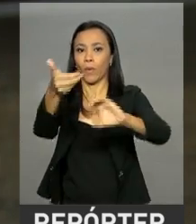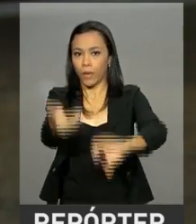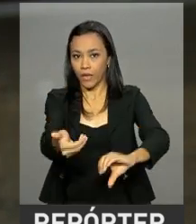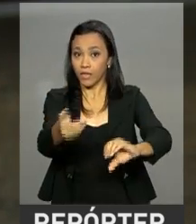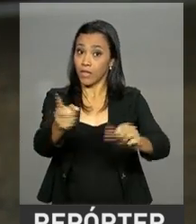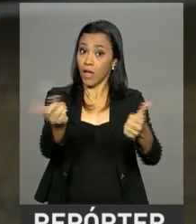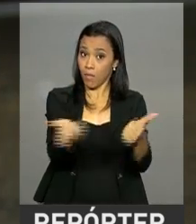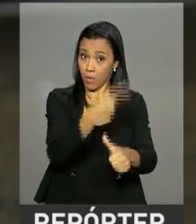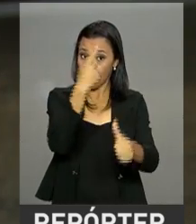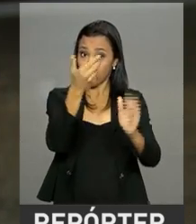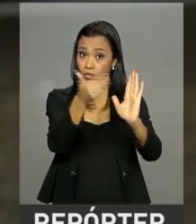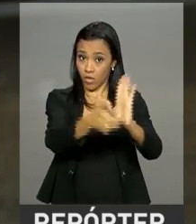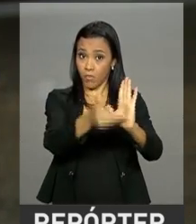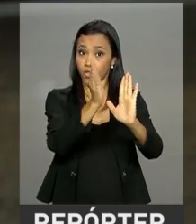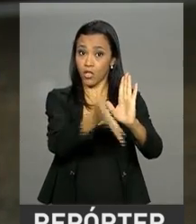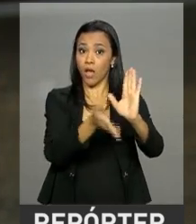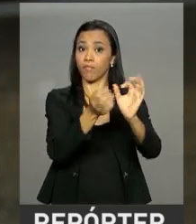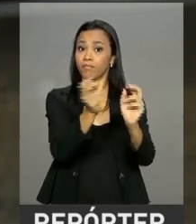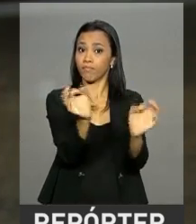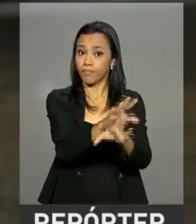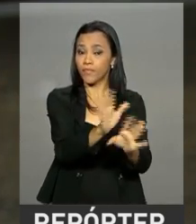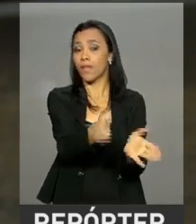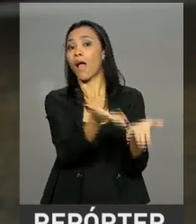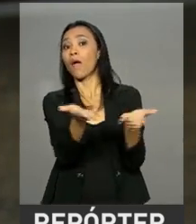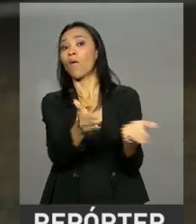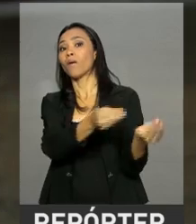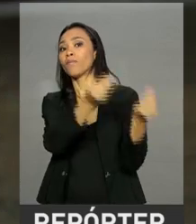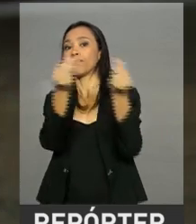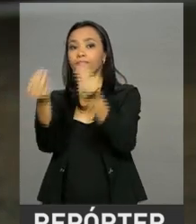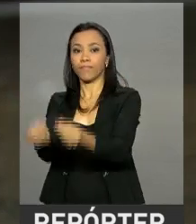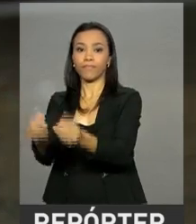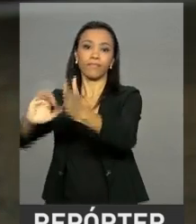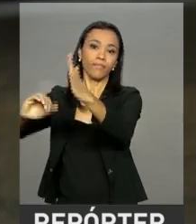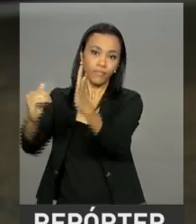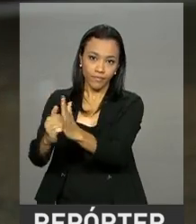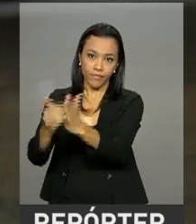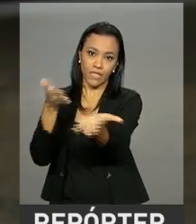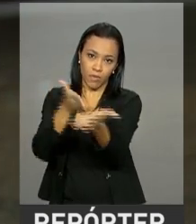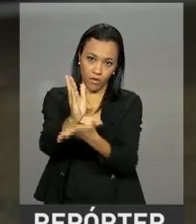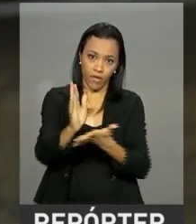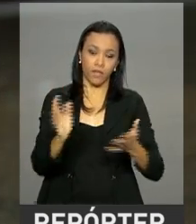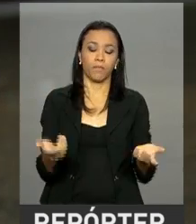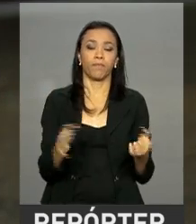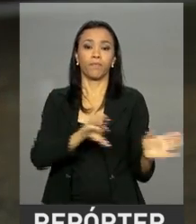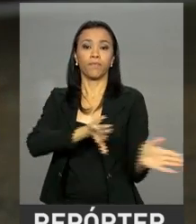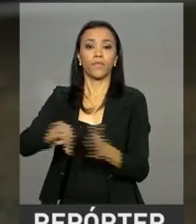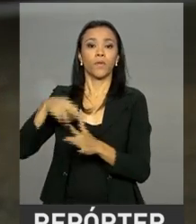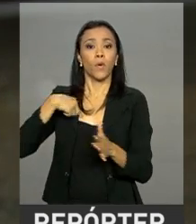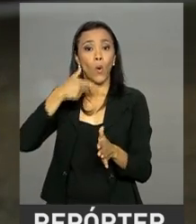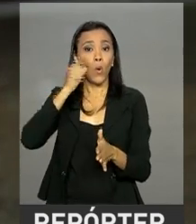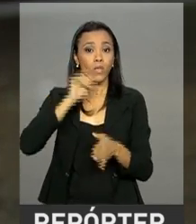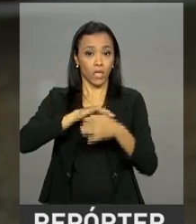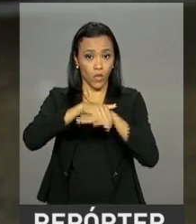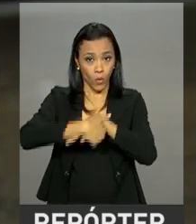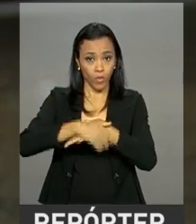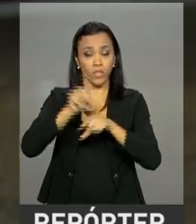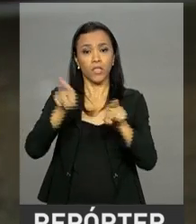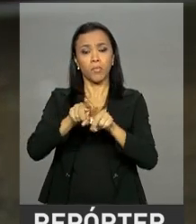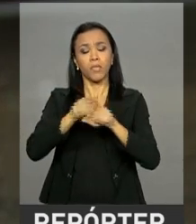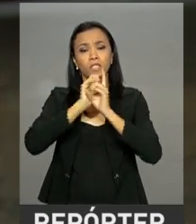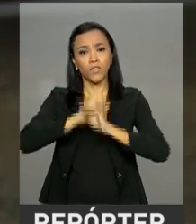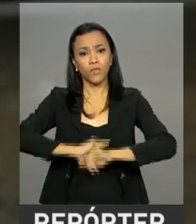câmara agora o texto é enviado para o Senado e Renata o Palácio do Planalto emitiu ontem à noite uma nota a